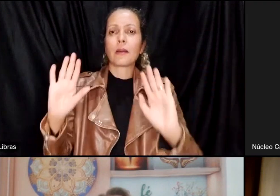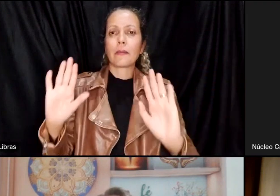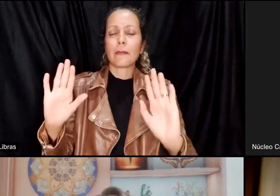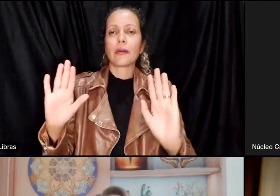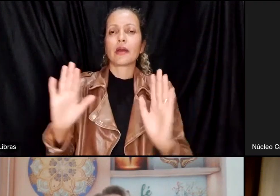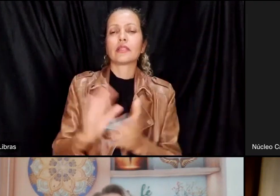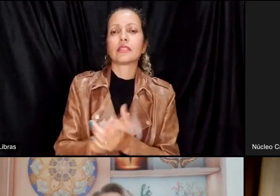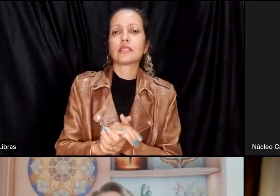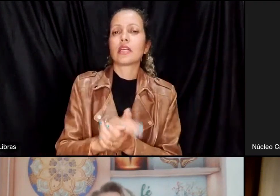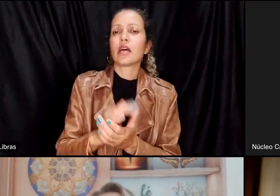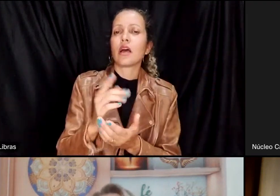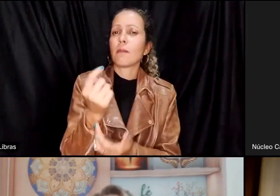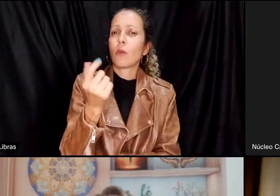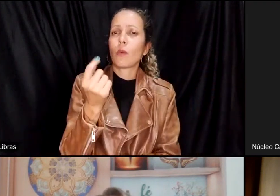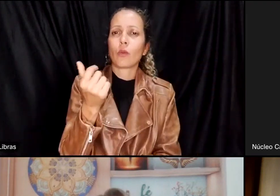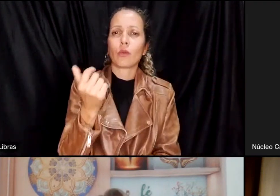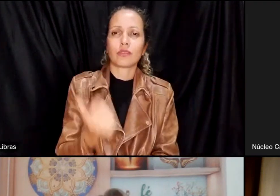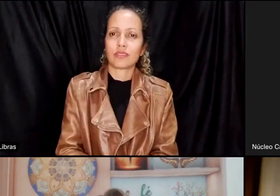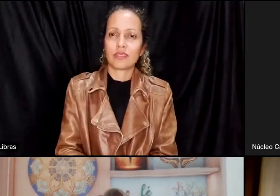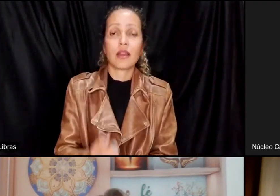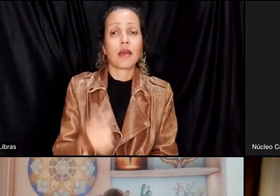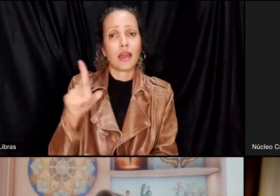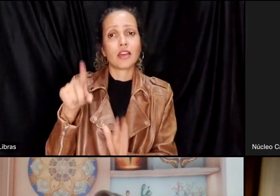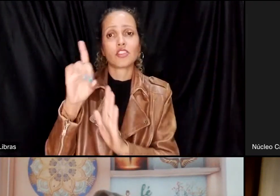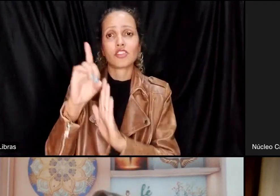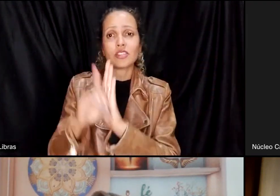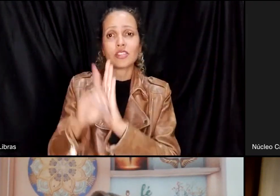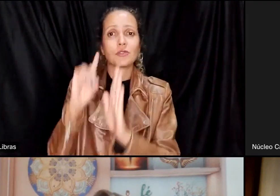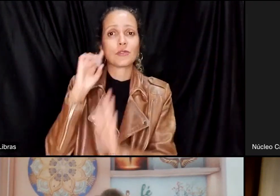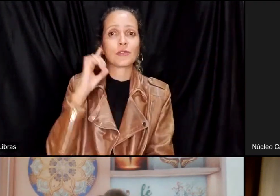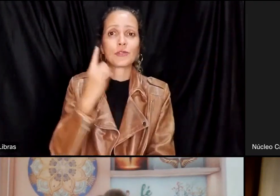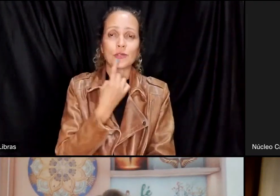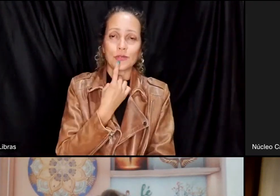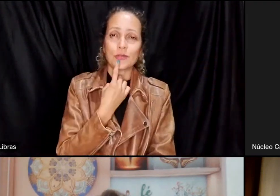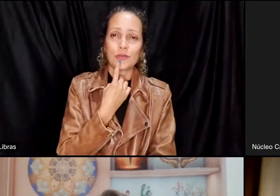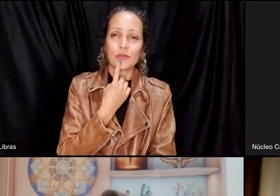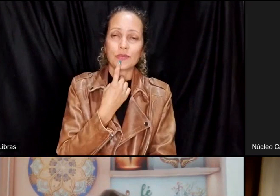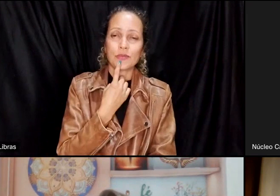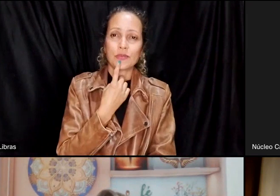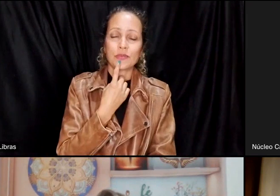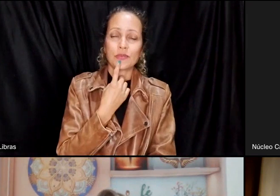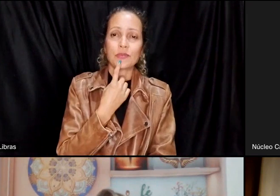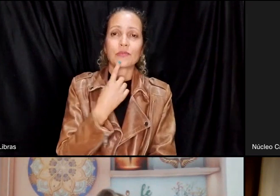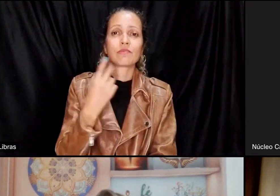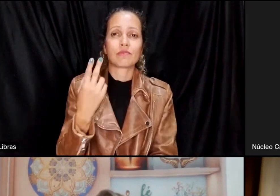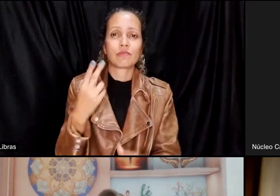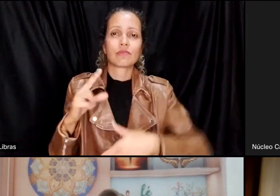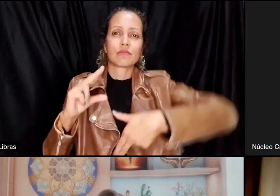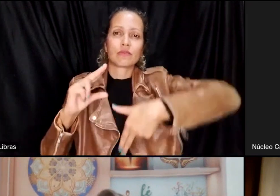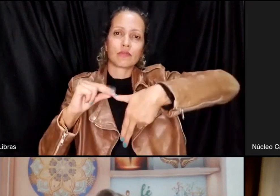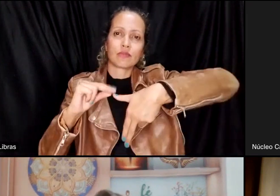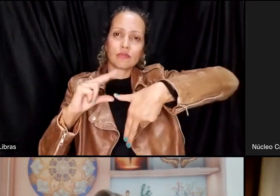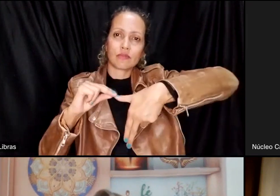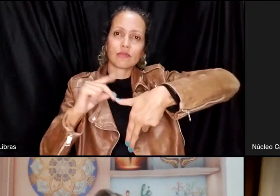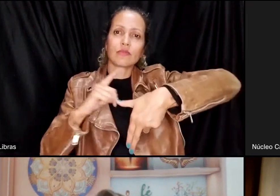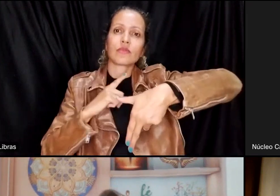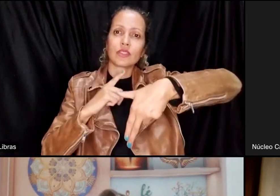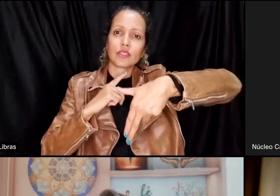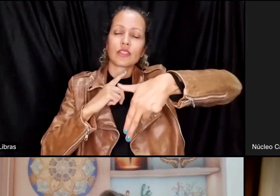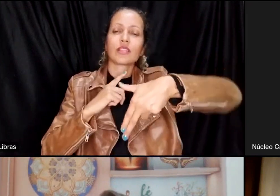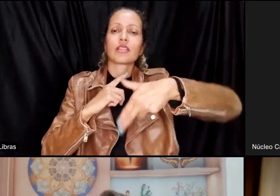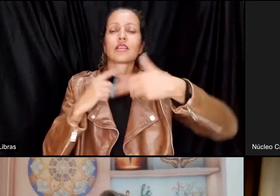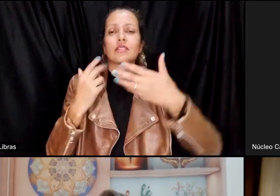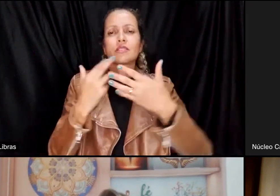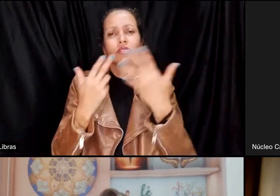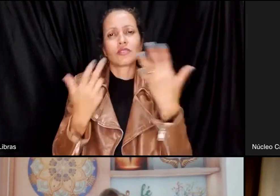é um direito deles. Eles têm tantos direitos quanto a gente. E os direitos são barrados o